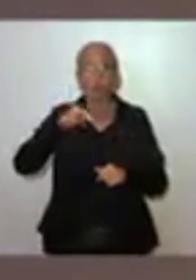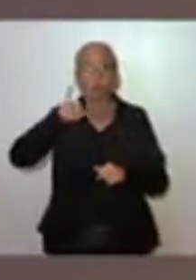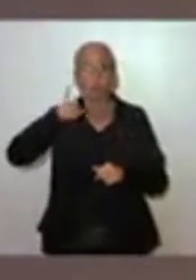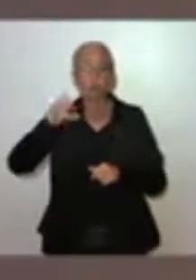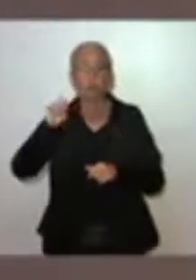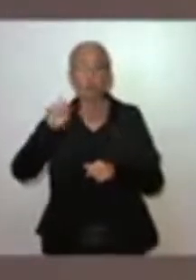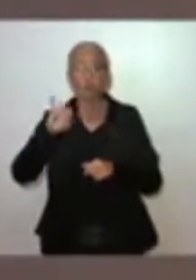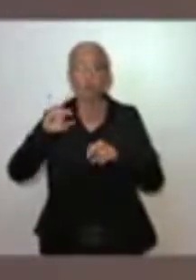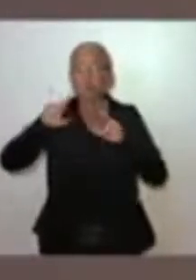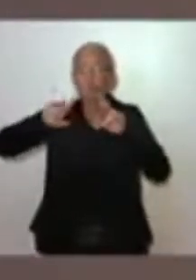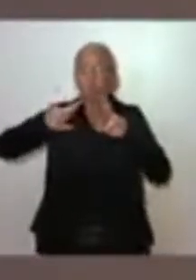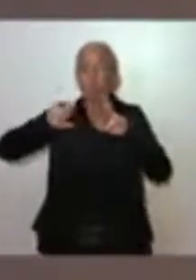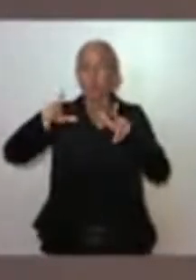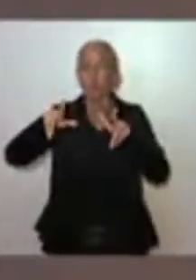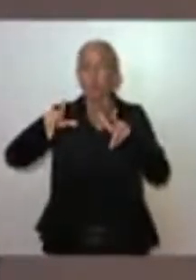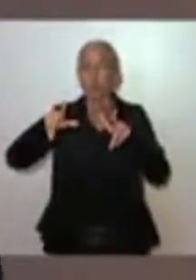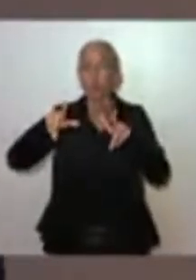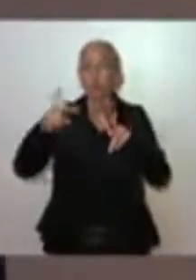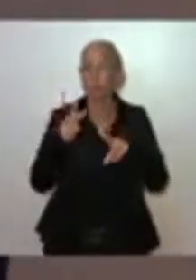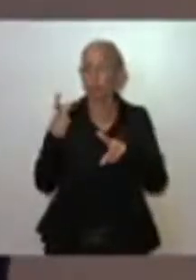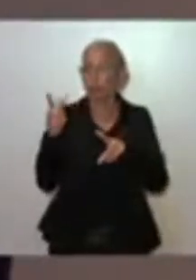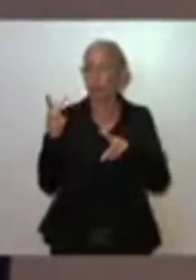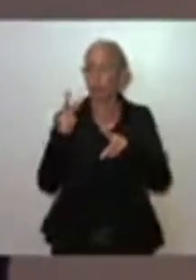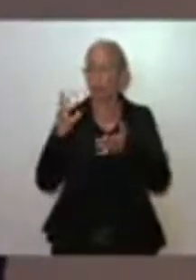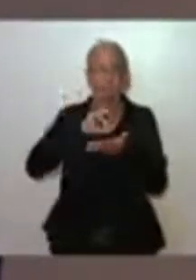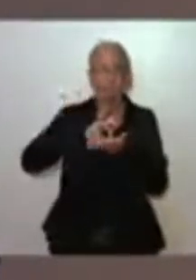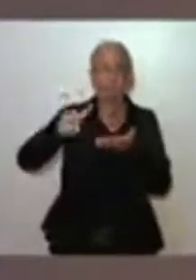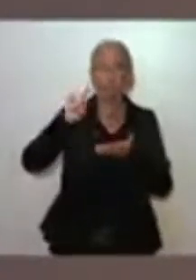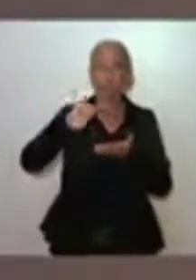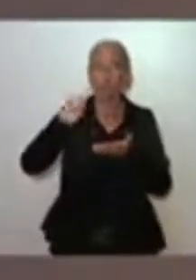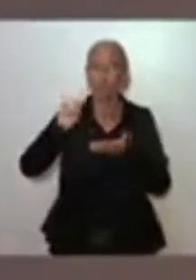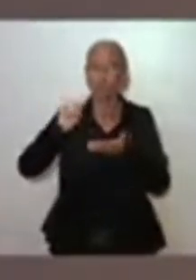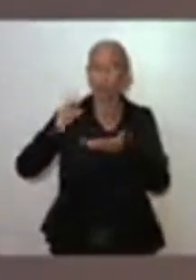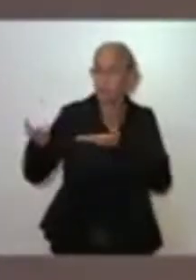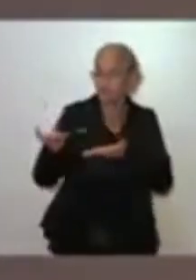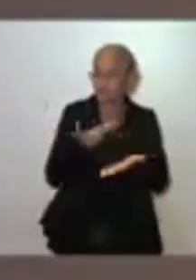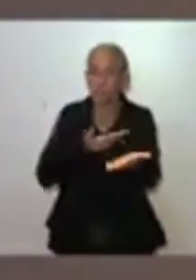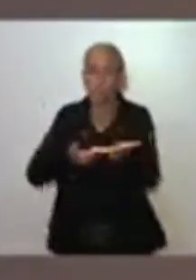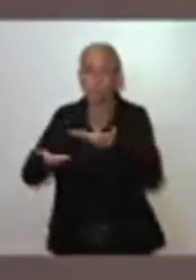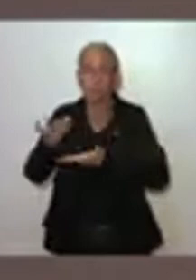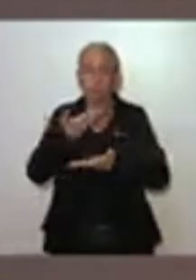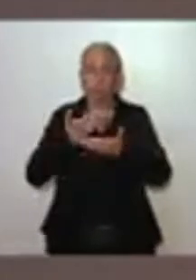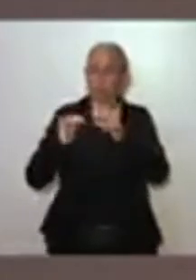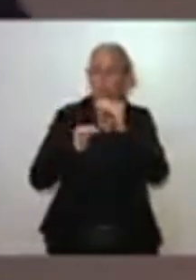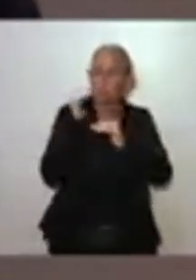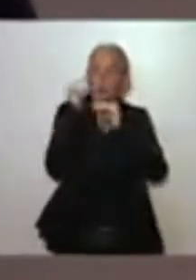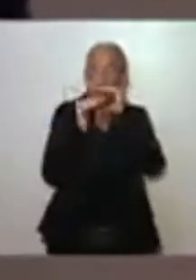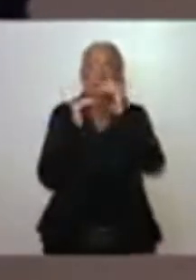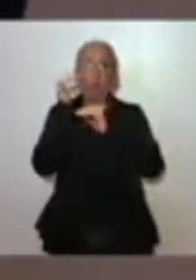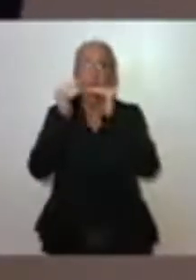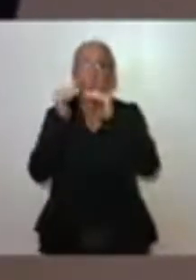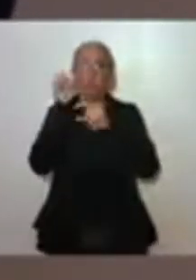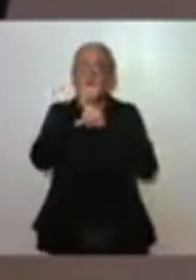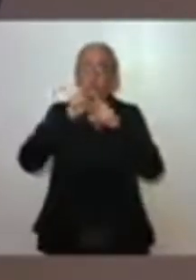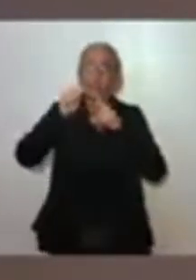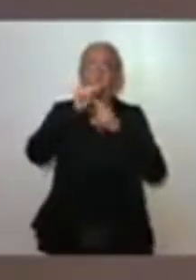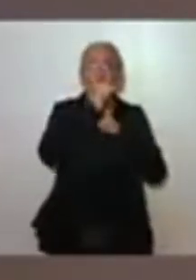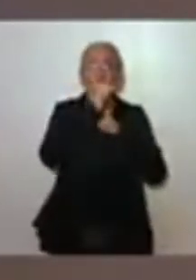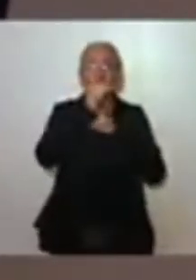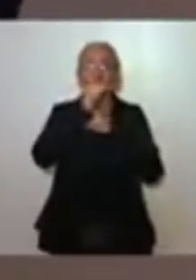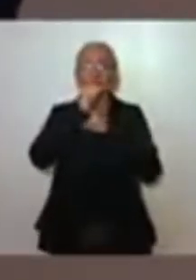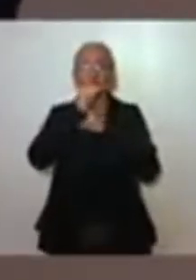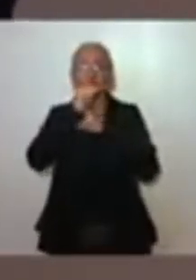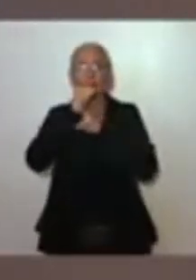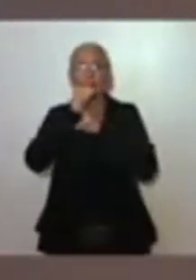de mim não é meu inimigo Esse é meu parceiro na construção de uma sociedade aberta